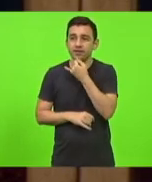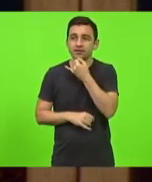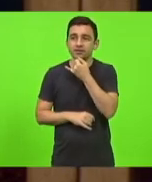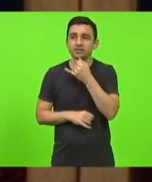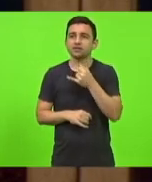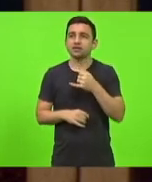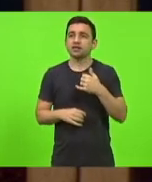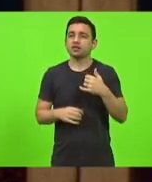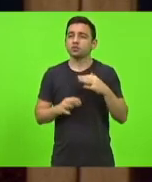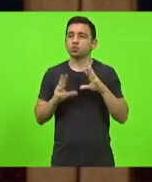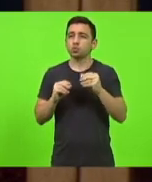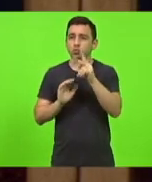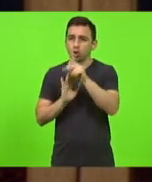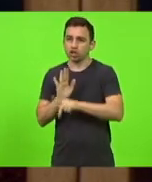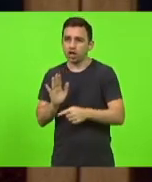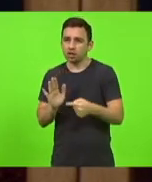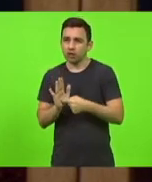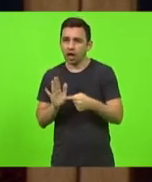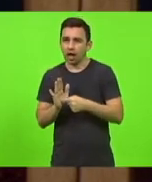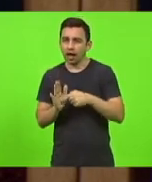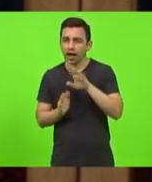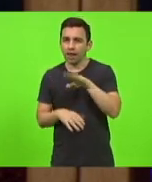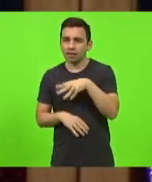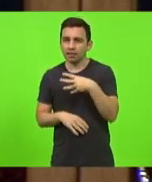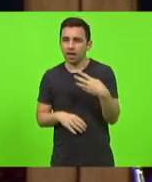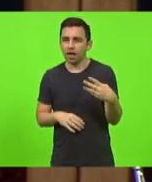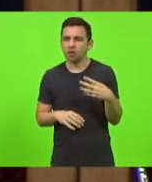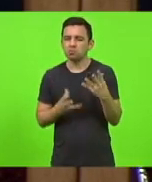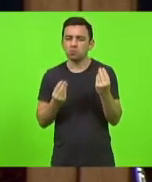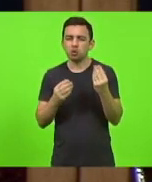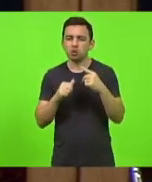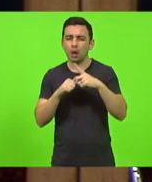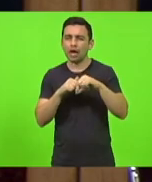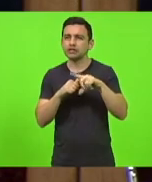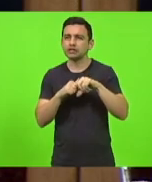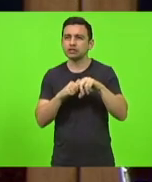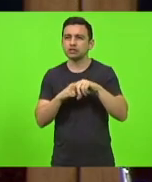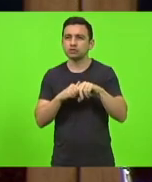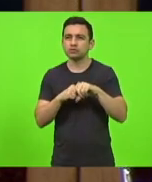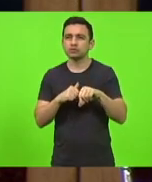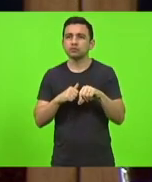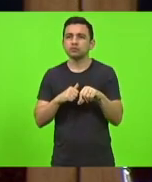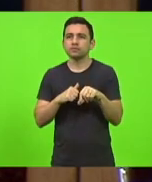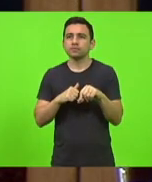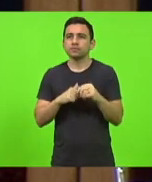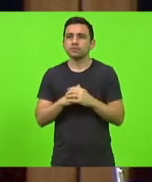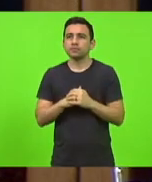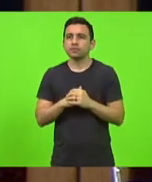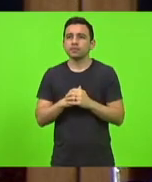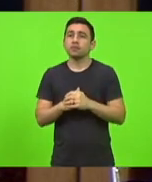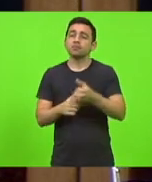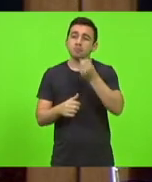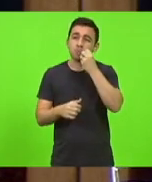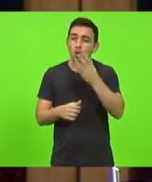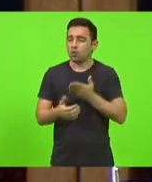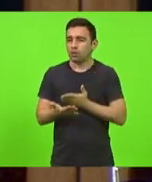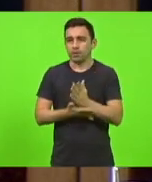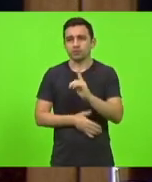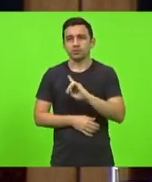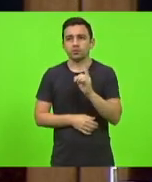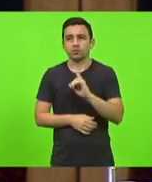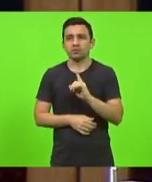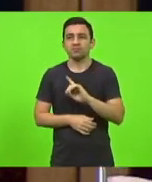todos esses projetos, desse calendário, muito artiguinho assim, que esse, que bom que não passou, mas esses